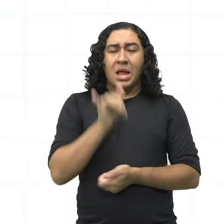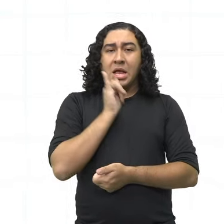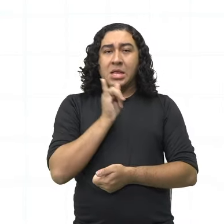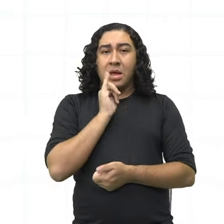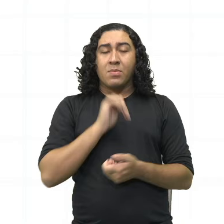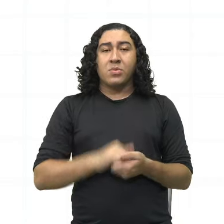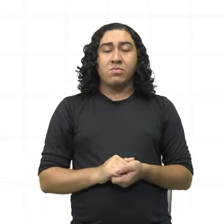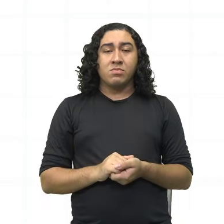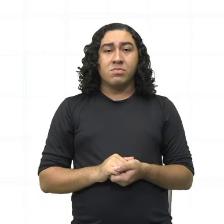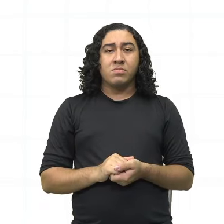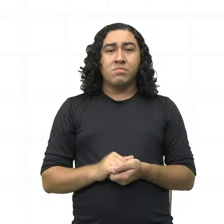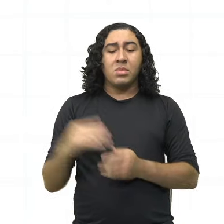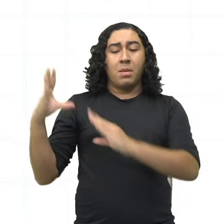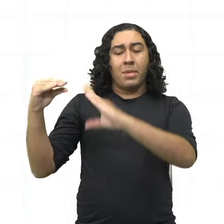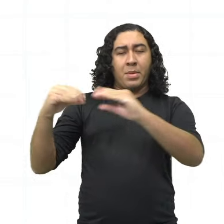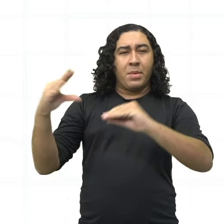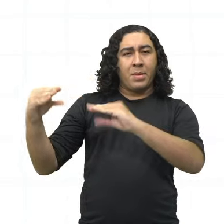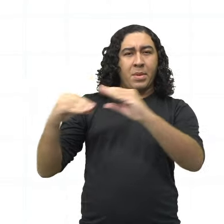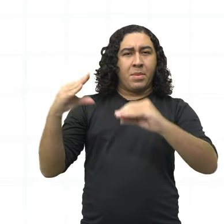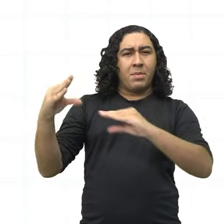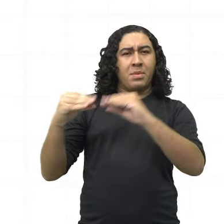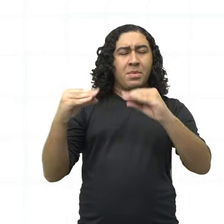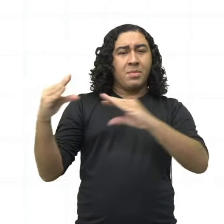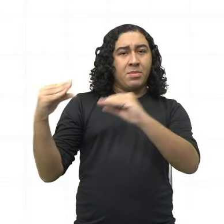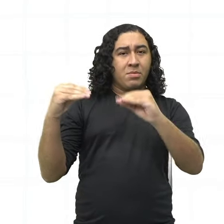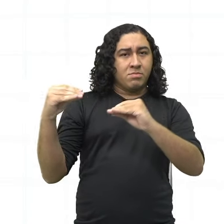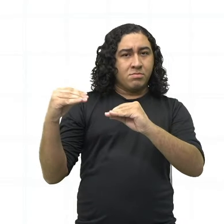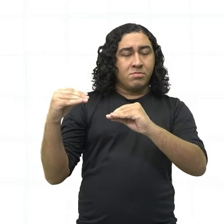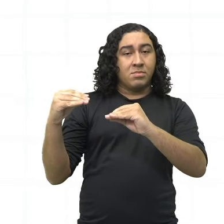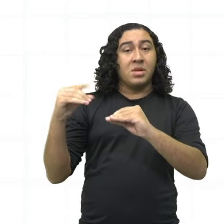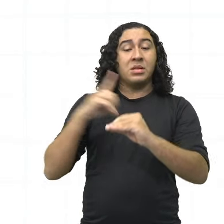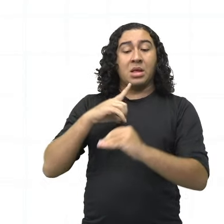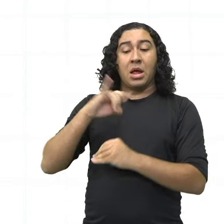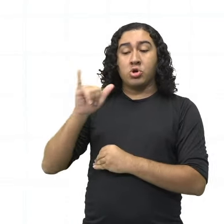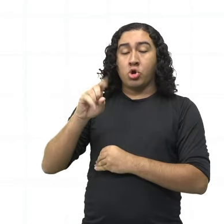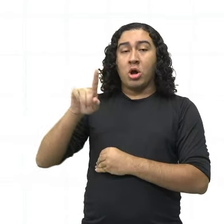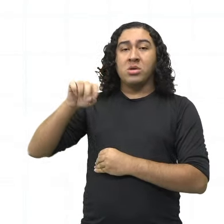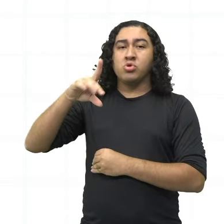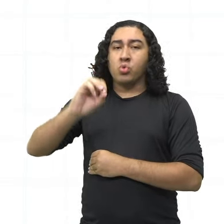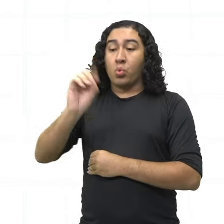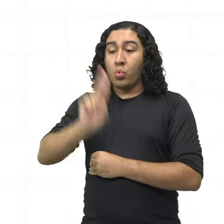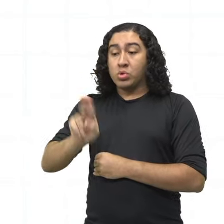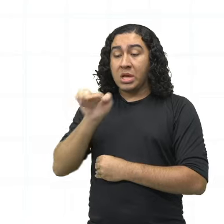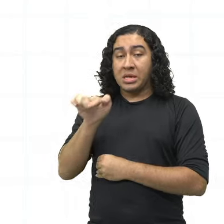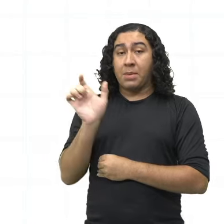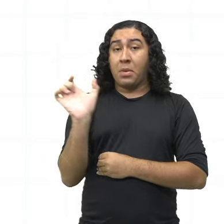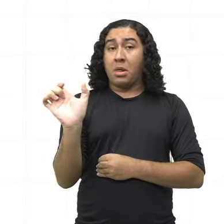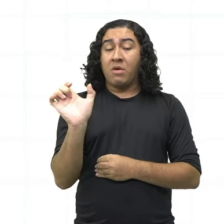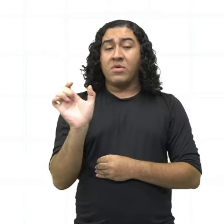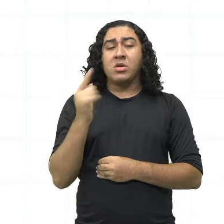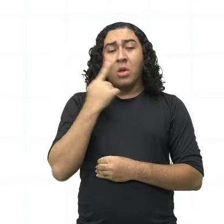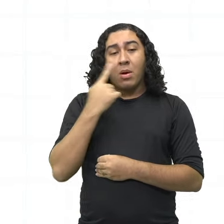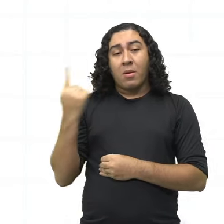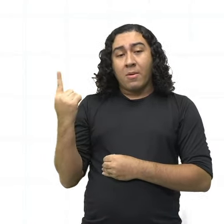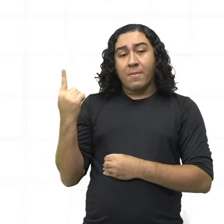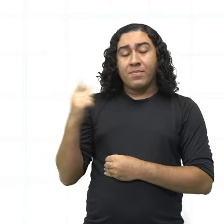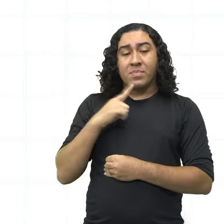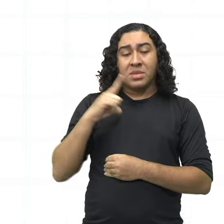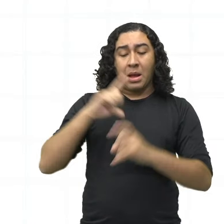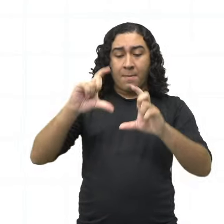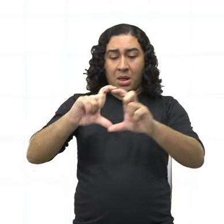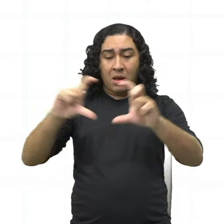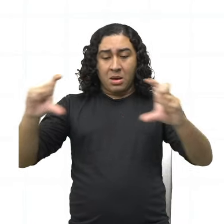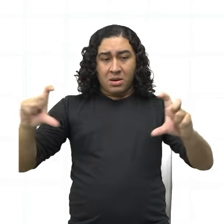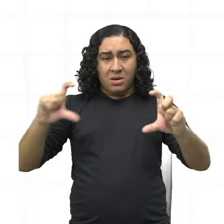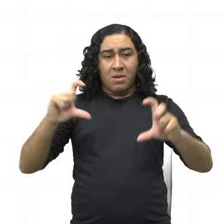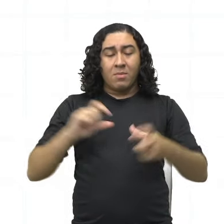jogando conversa fora, né, quando eu digo jogando conversa fora, a gente tem ali, né, as nossas plaquinhas, olá, como vai?